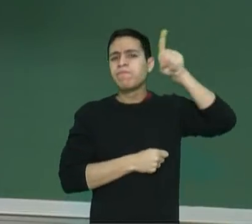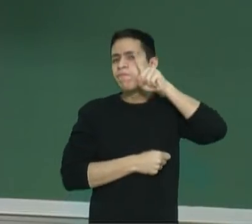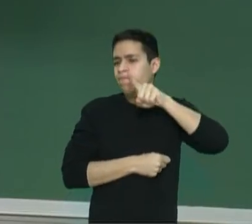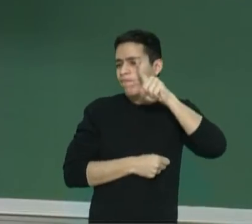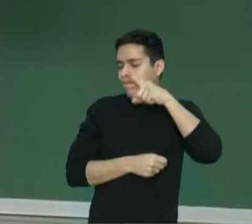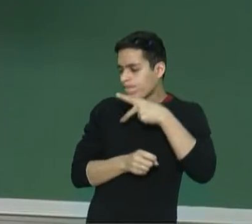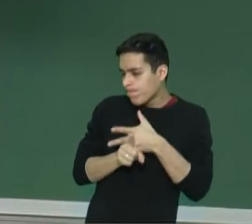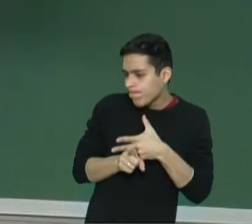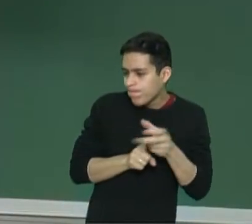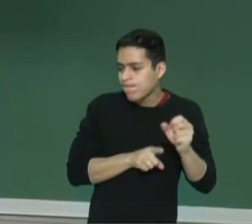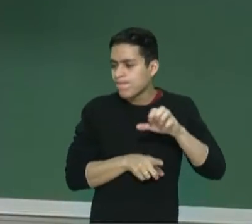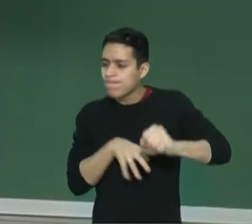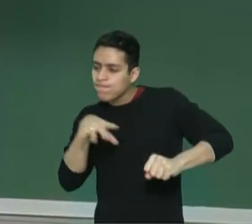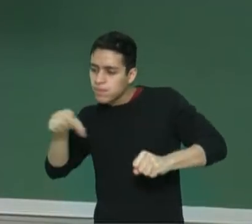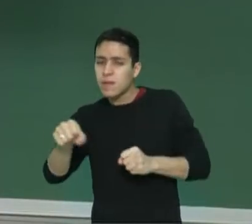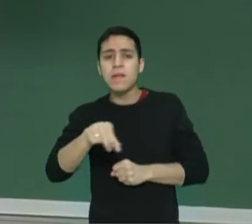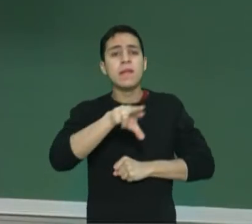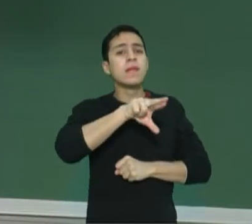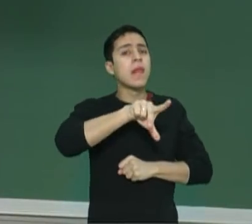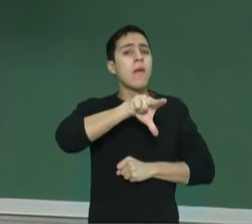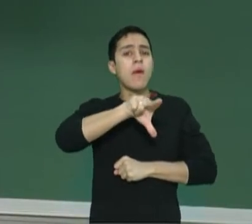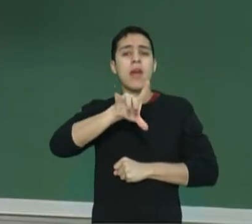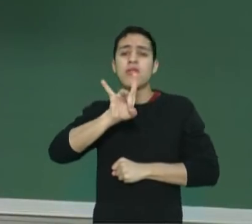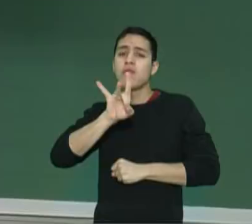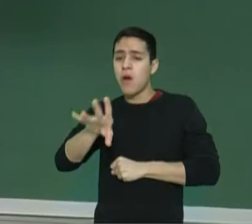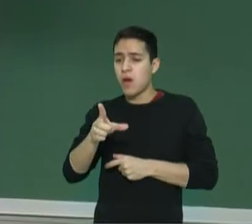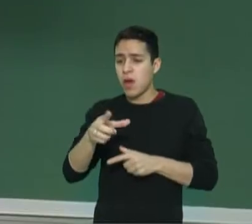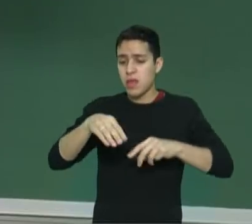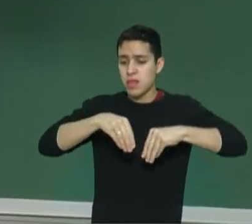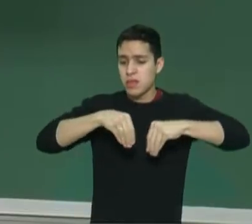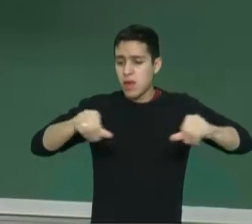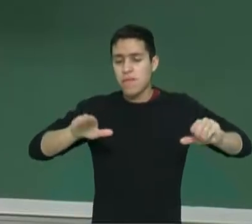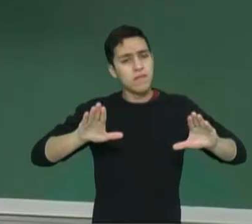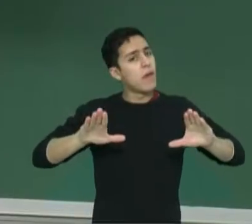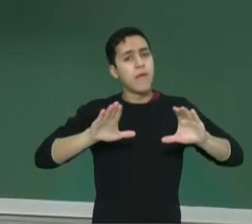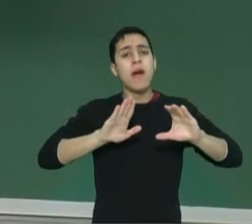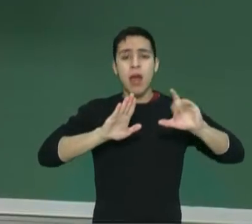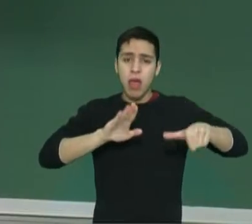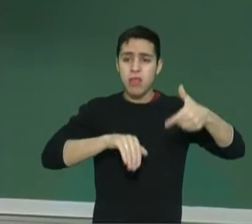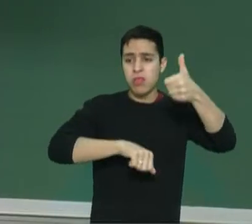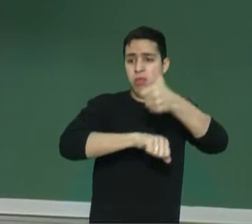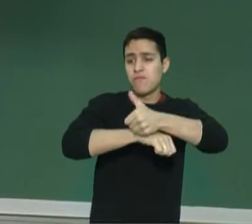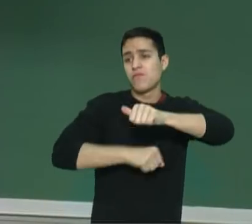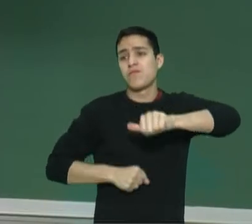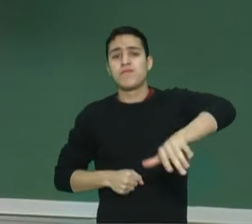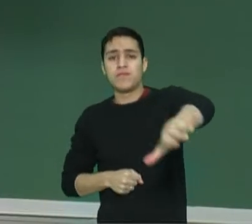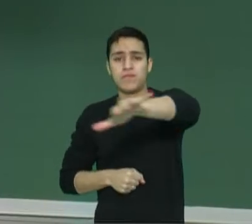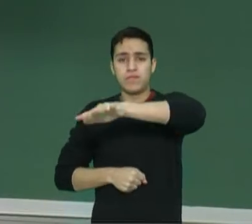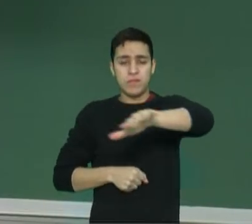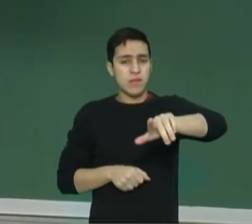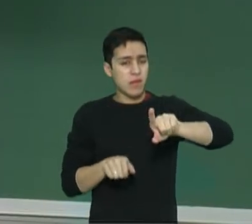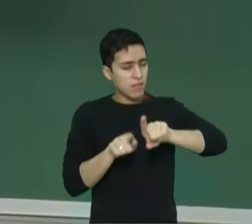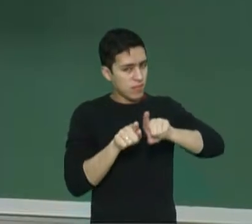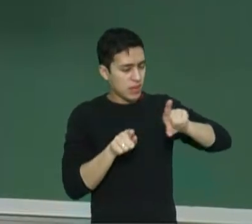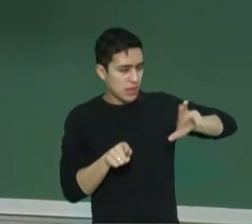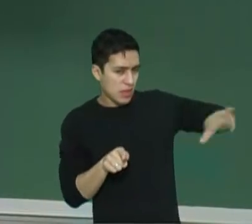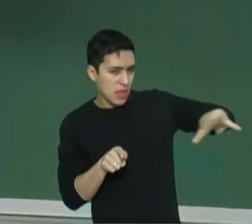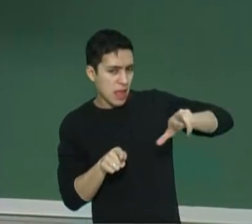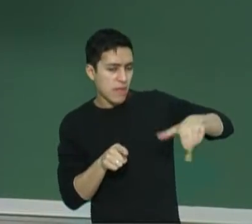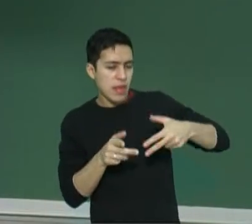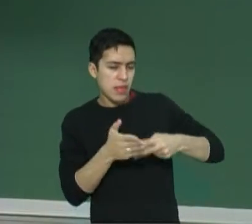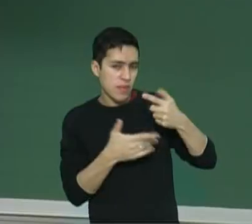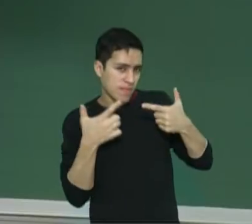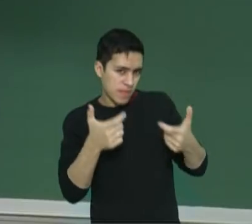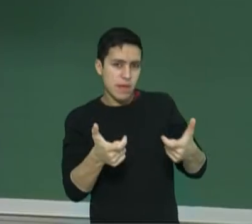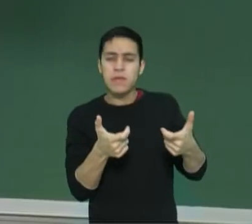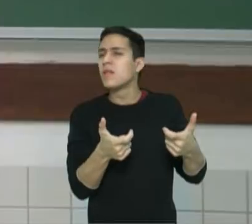é muitas vezes territorial, é muito maior, muito mais amplo, mas ele não é da Segunda Guerra Mundial, ele é